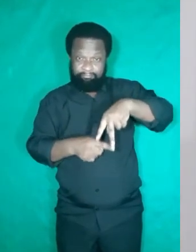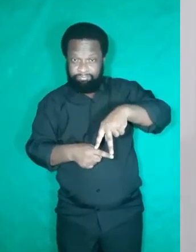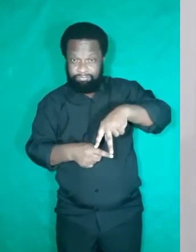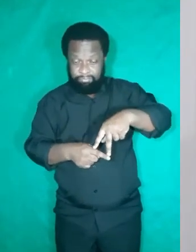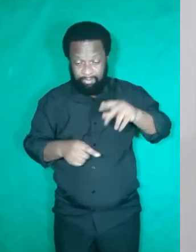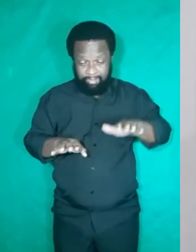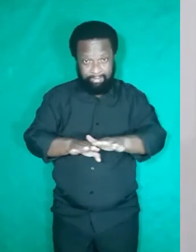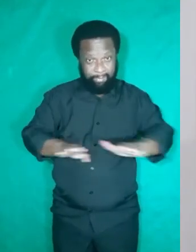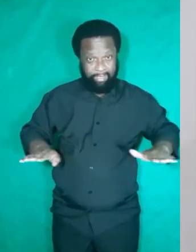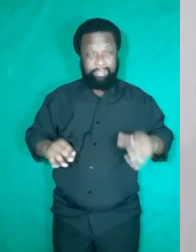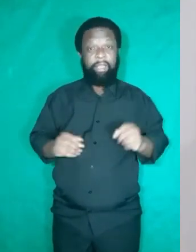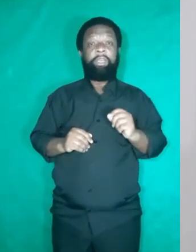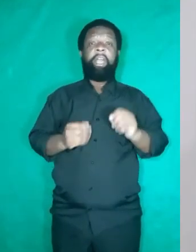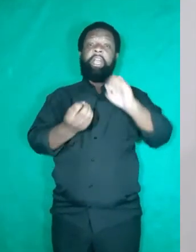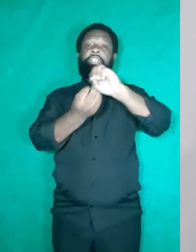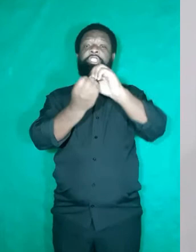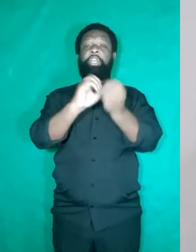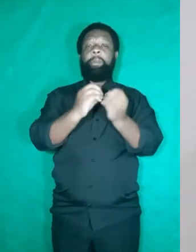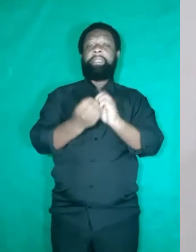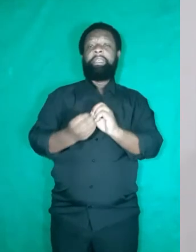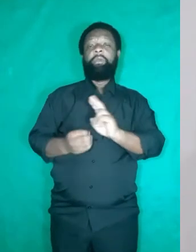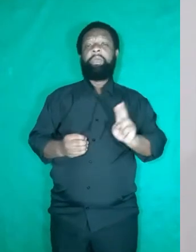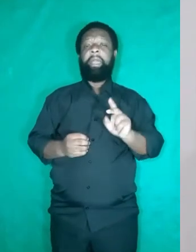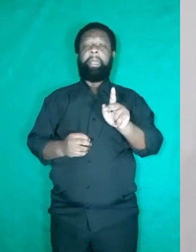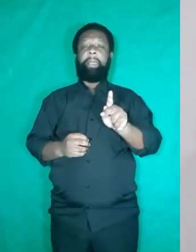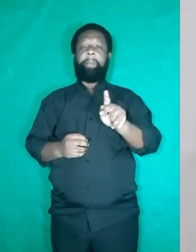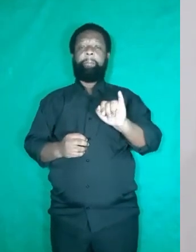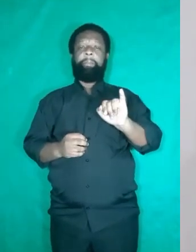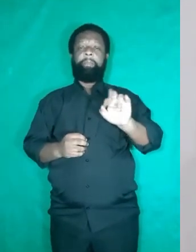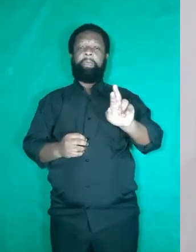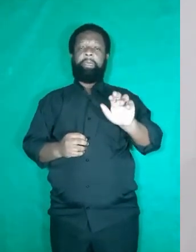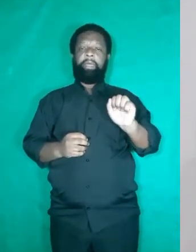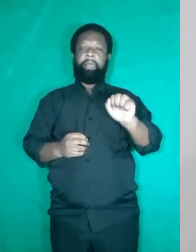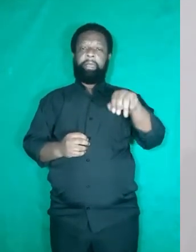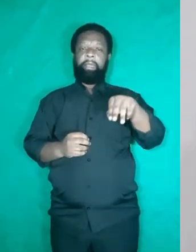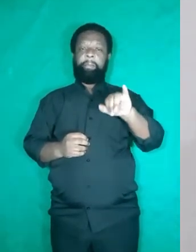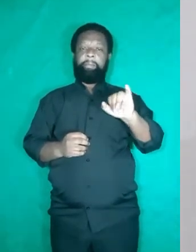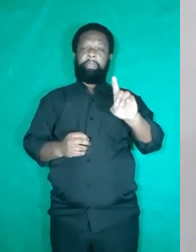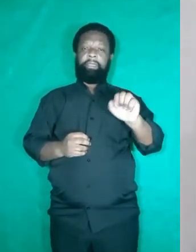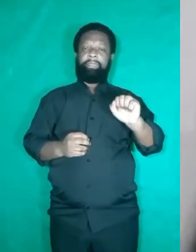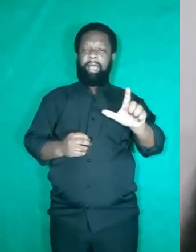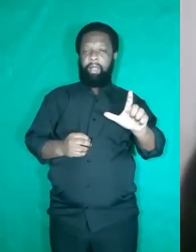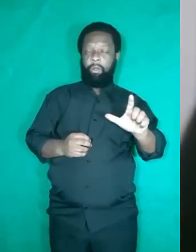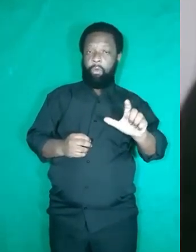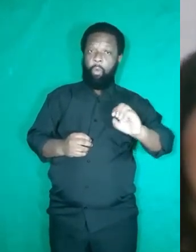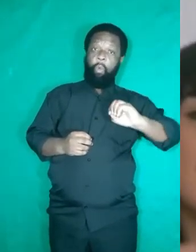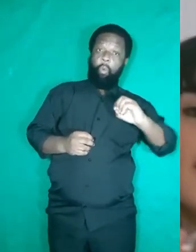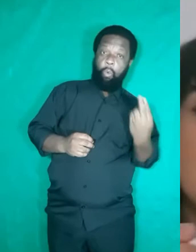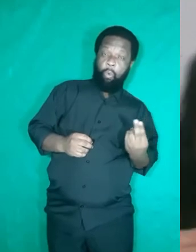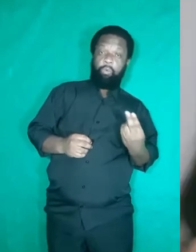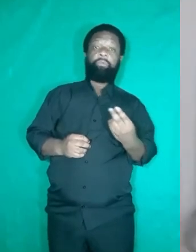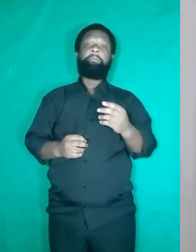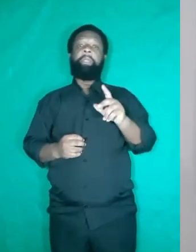piramidal ou então piramidal trigonal. Lembrando